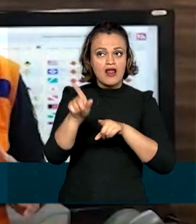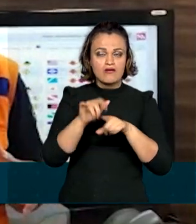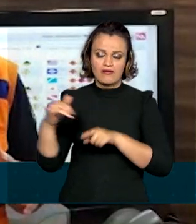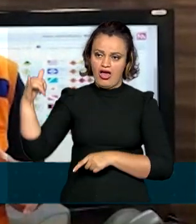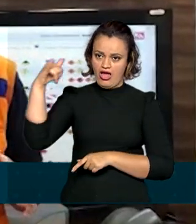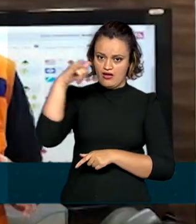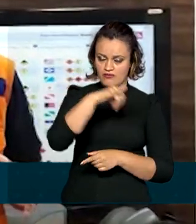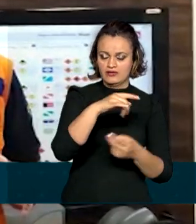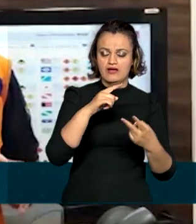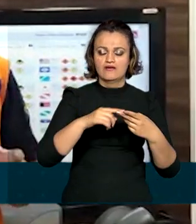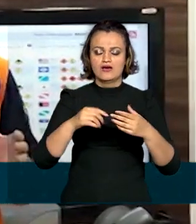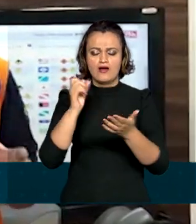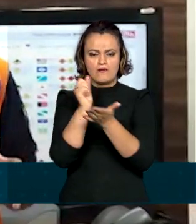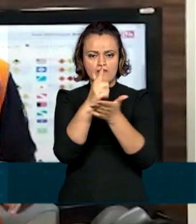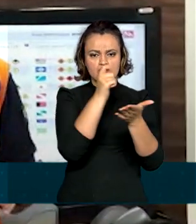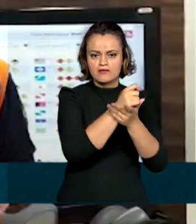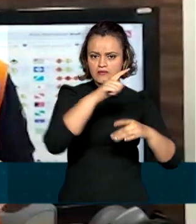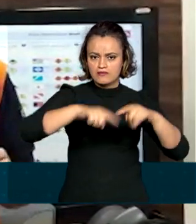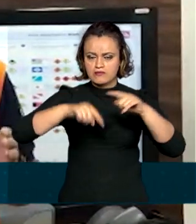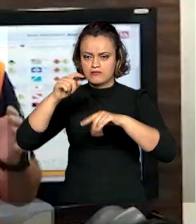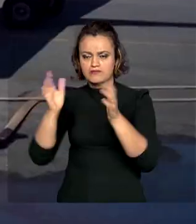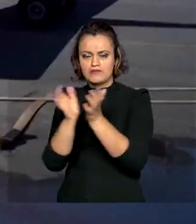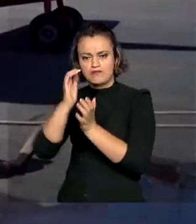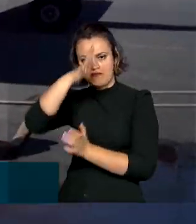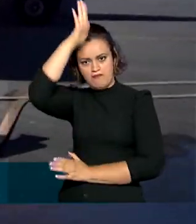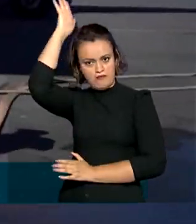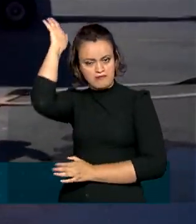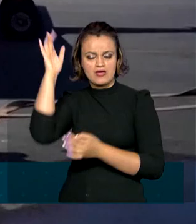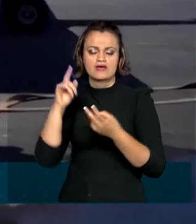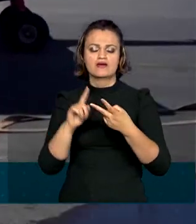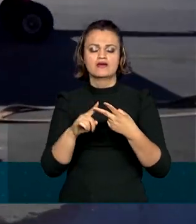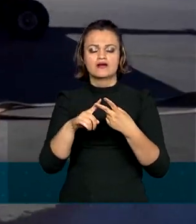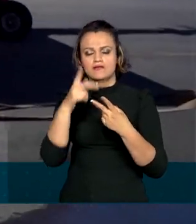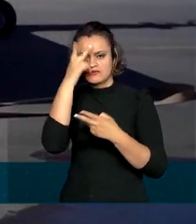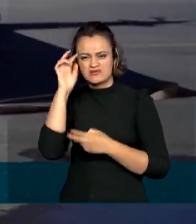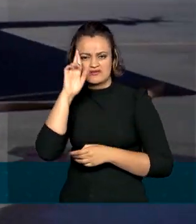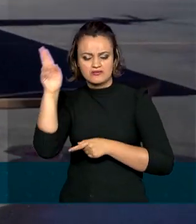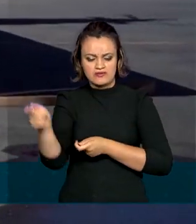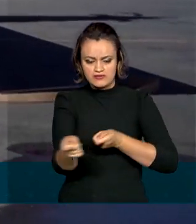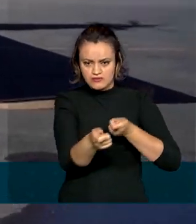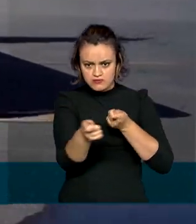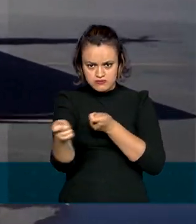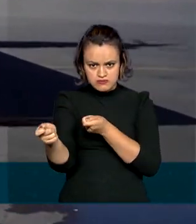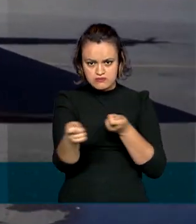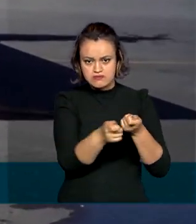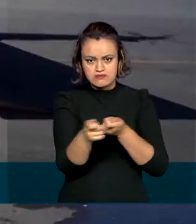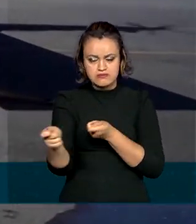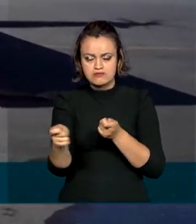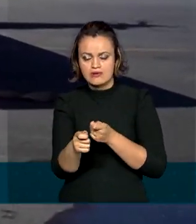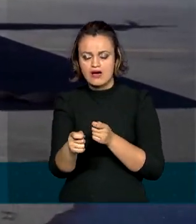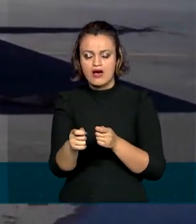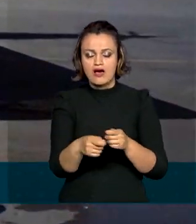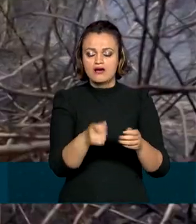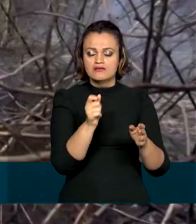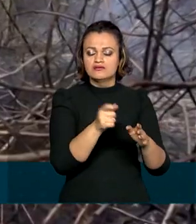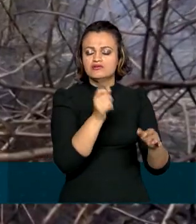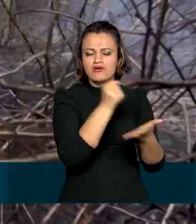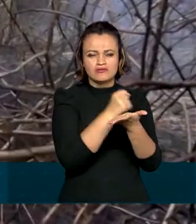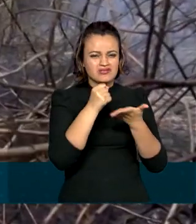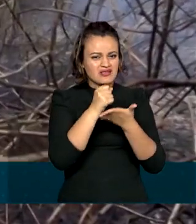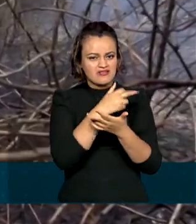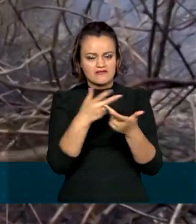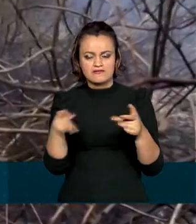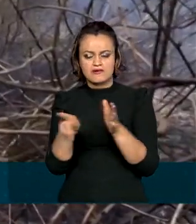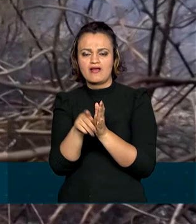compra de insumos para o corpo de bombeiros, para os brigadistas, contratação de hospedagem, contratação de